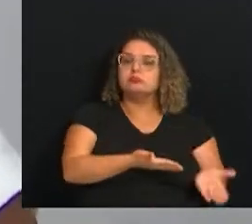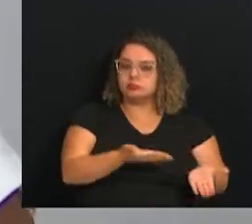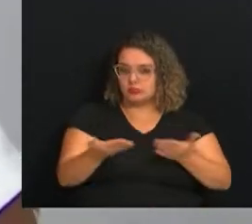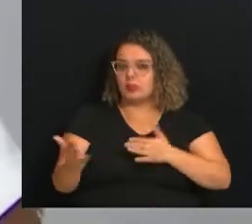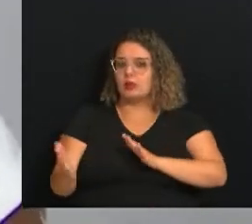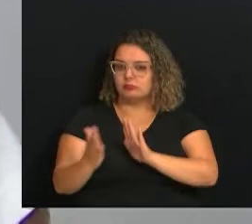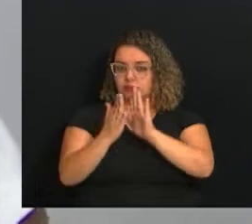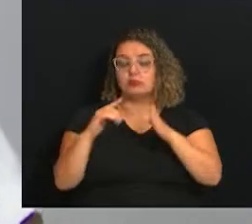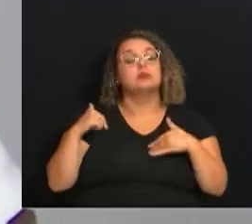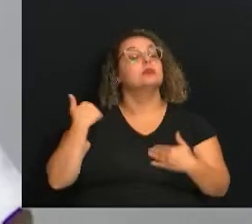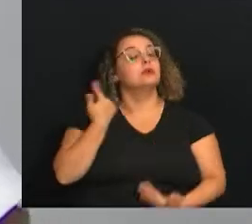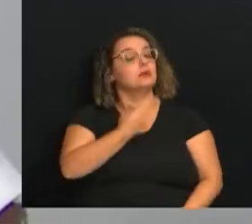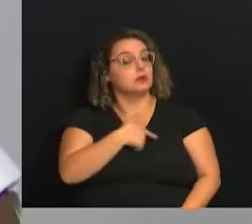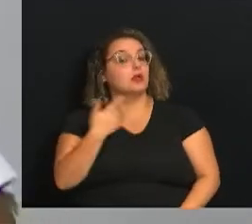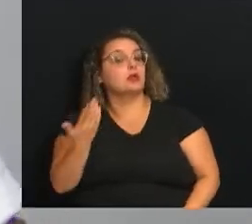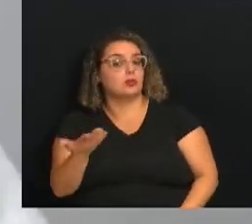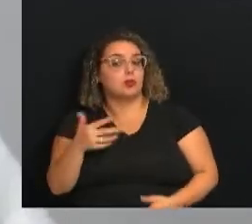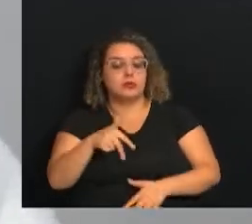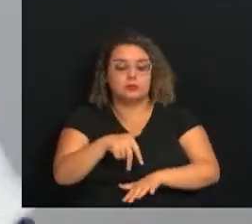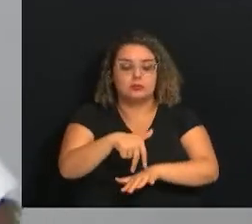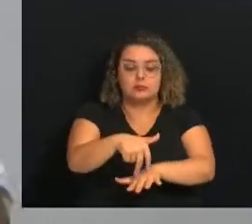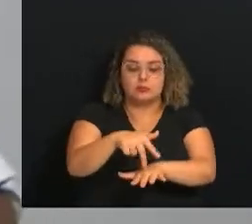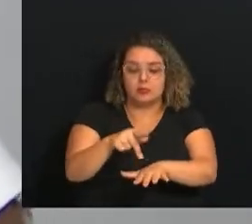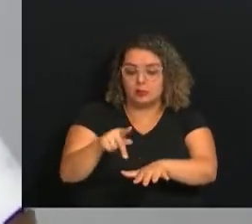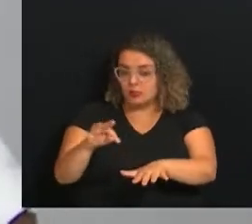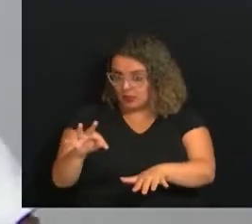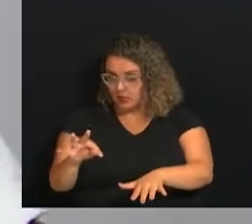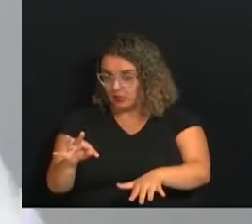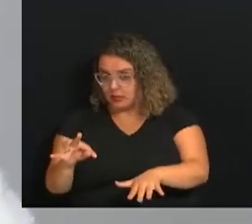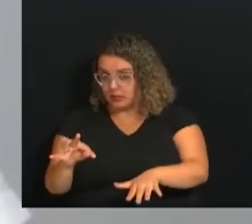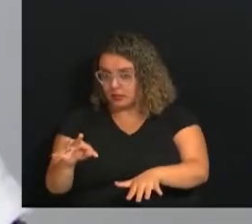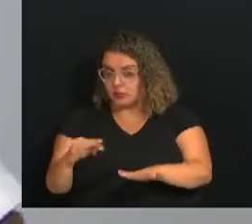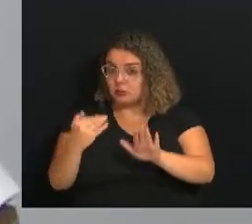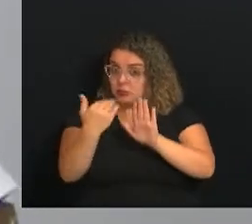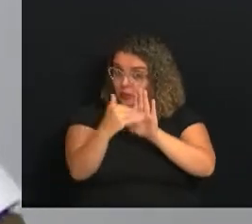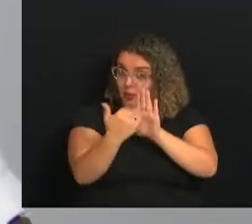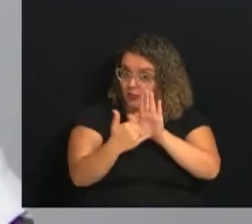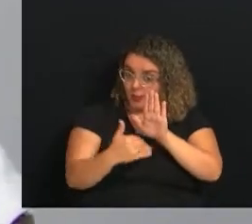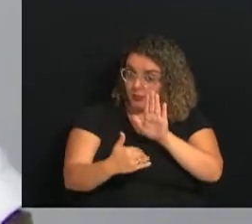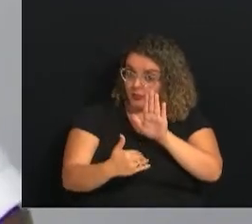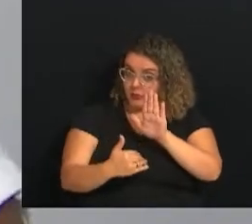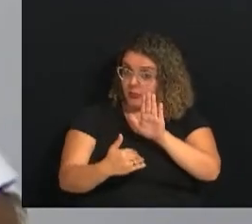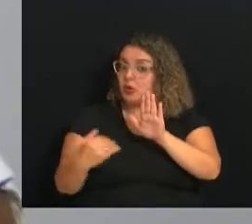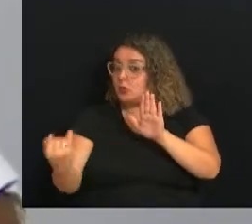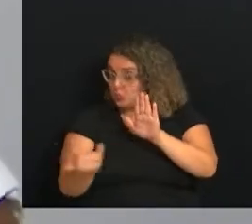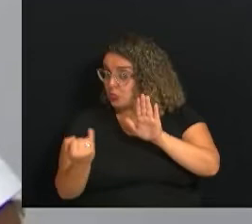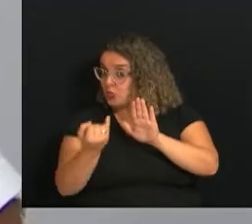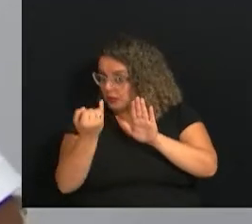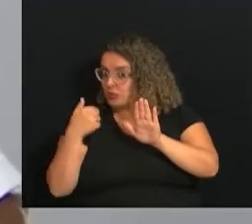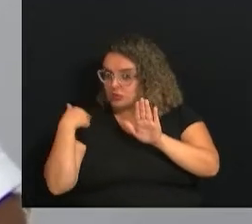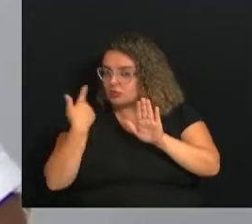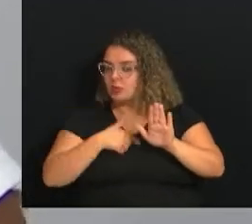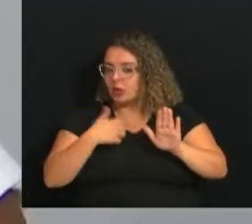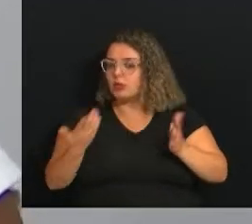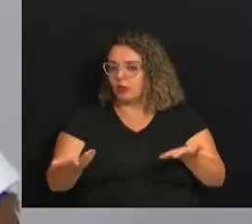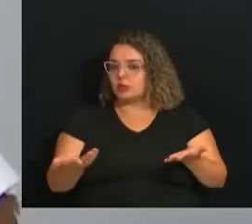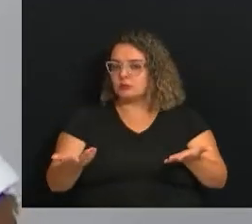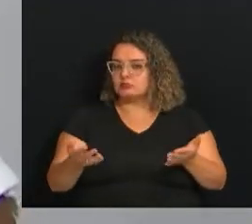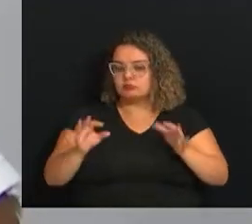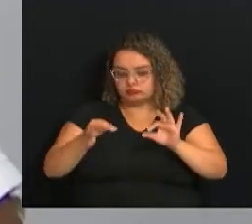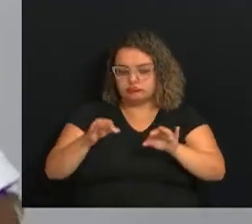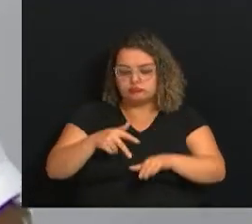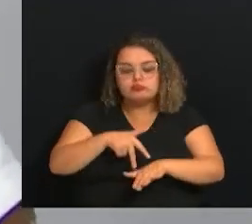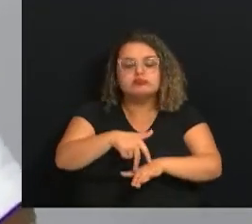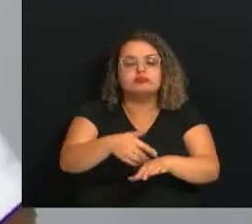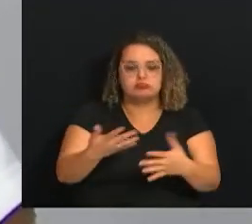para nós, principalmente da bancada do PT, essa é uma pauta muito cara, muito importante. Então, com certeza, o nosso partido vai